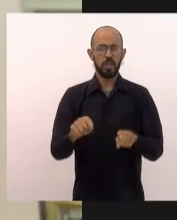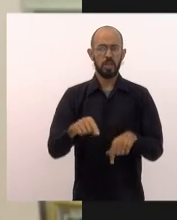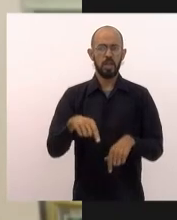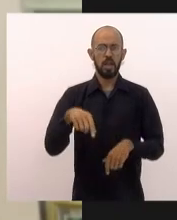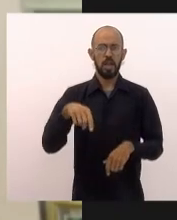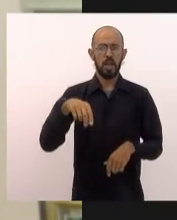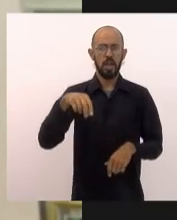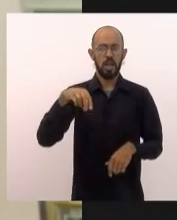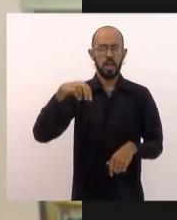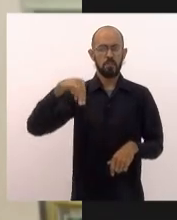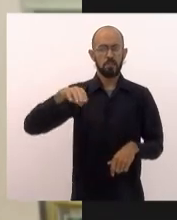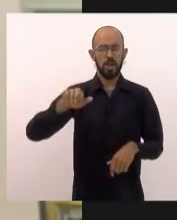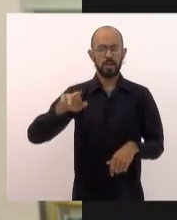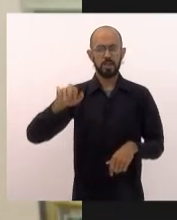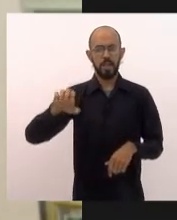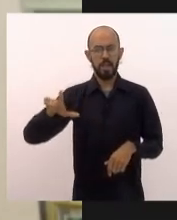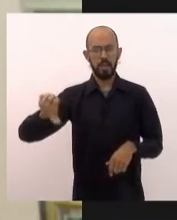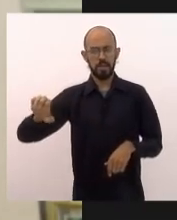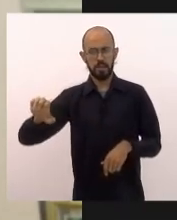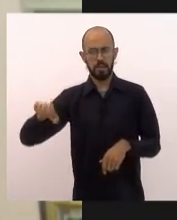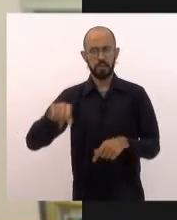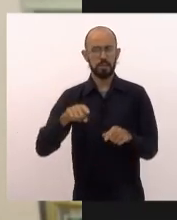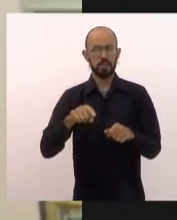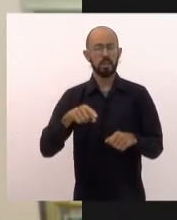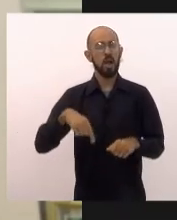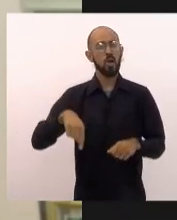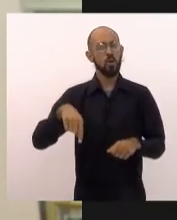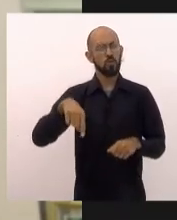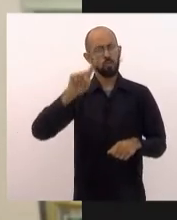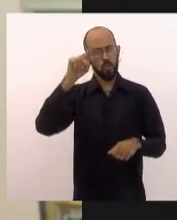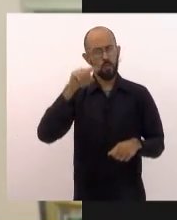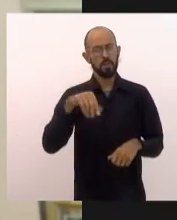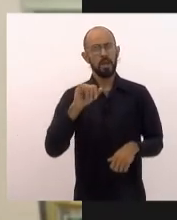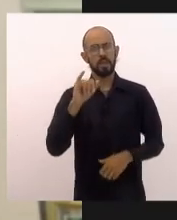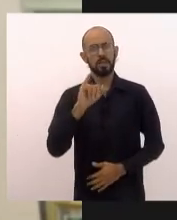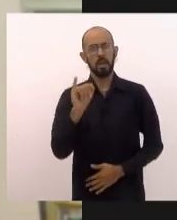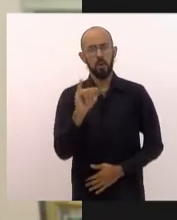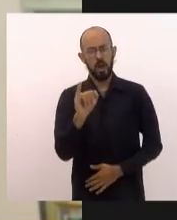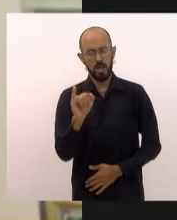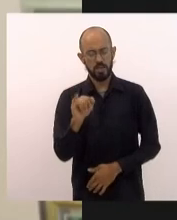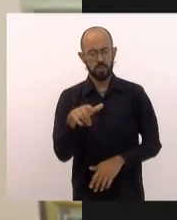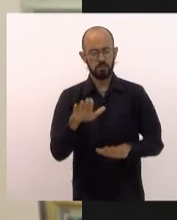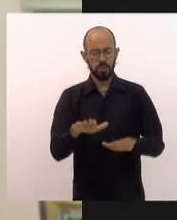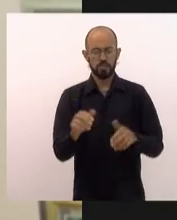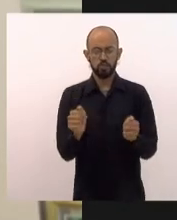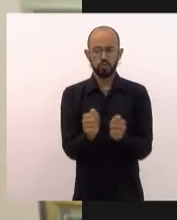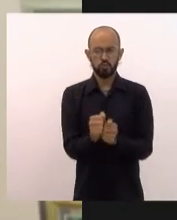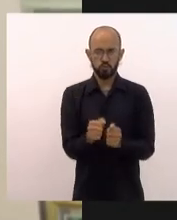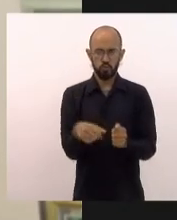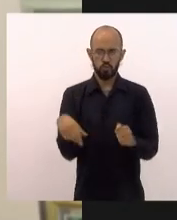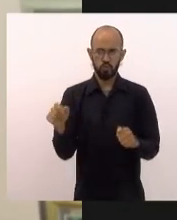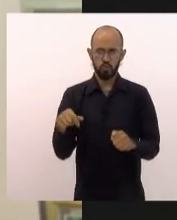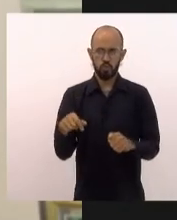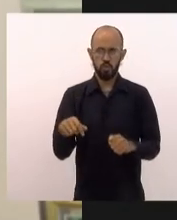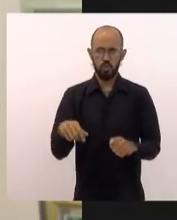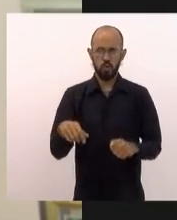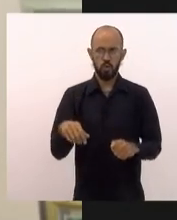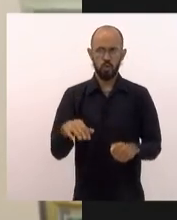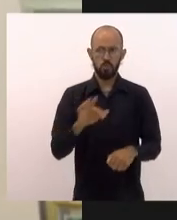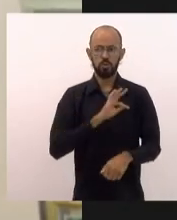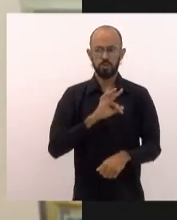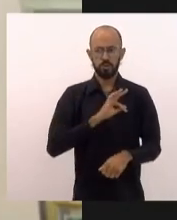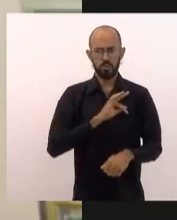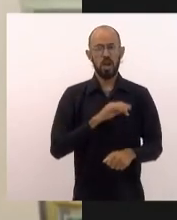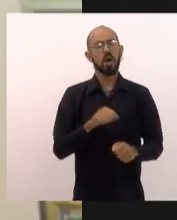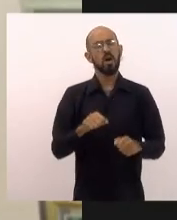Marielle, que está hoje em Itaboraí, mas que comandou o programa junto com o capitão Rosenberg. Estive com as delegadas